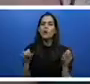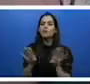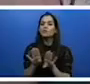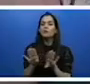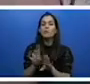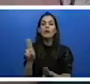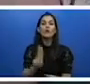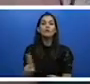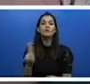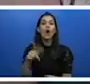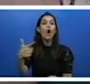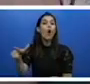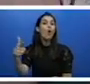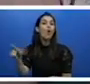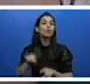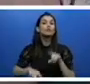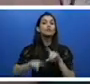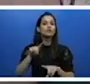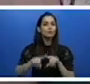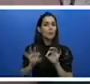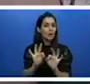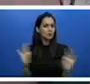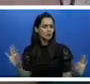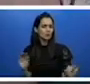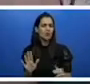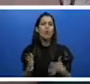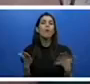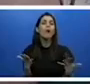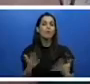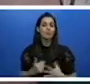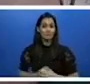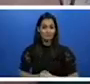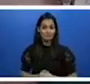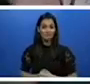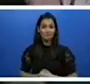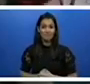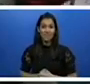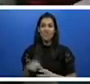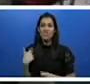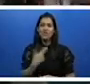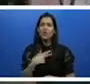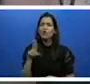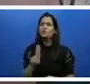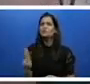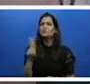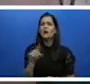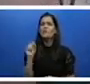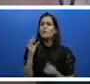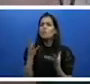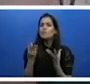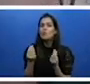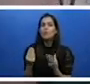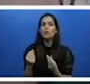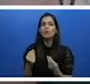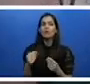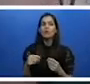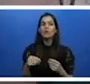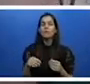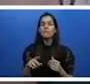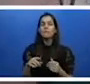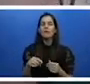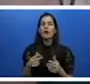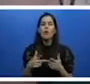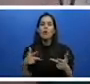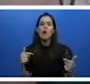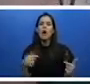também um outro instrumento de medida que a gente usa muito para medir, ó,